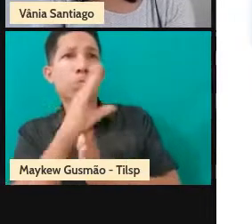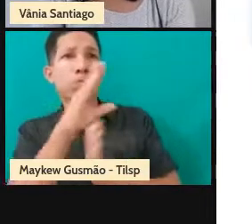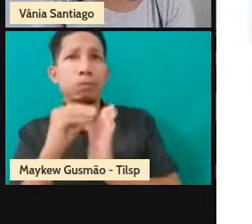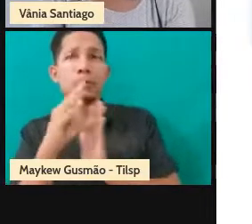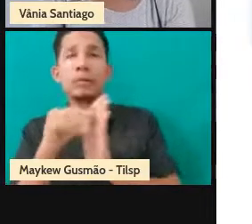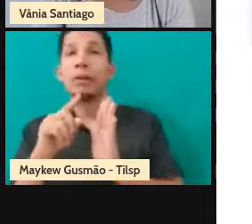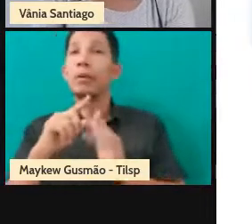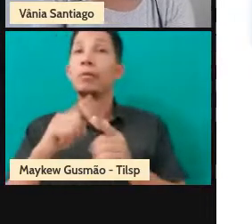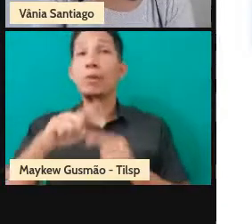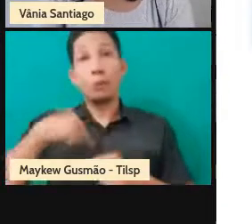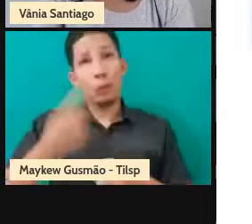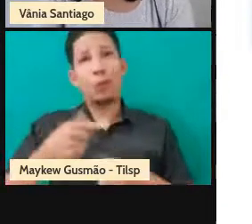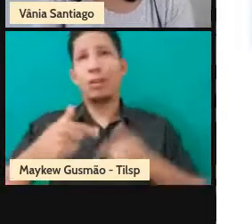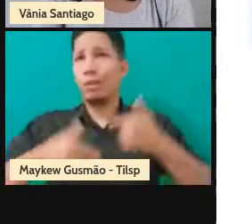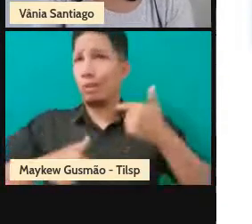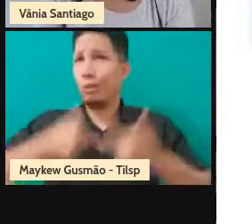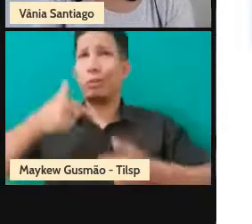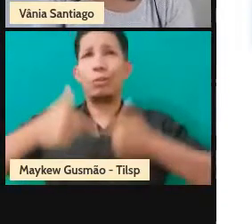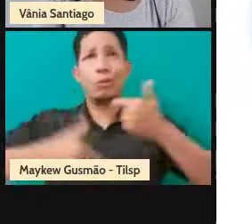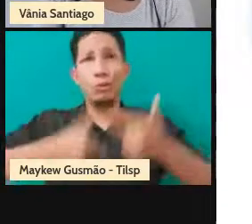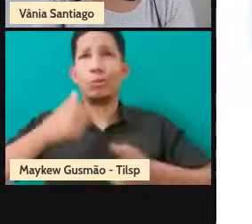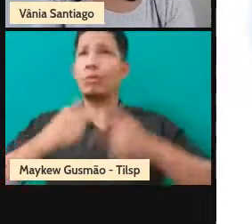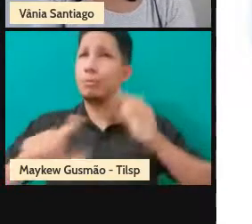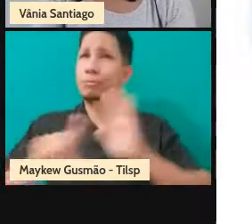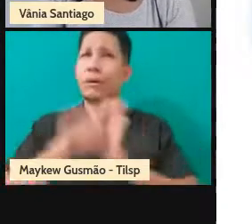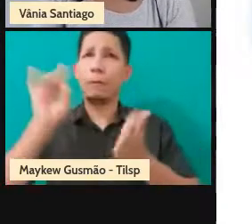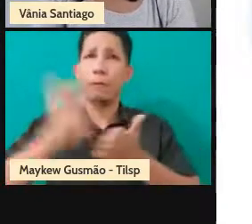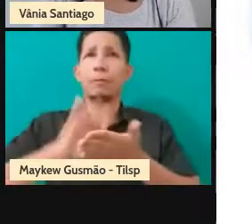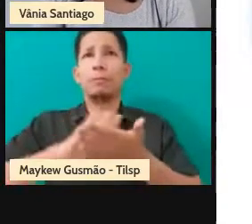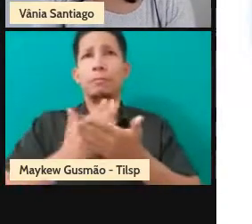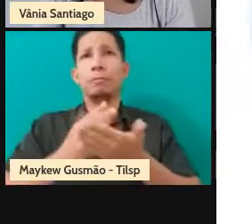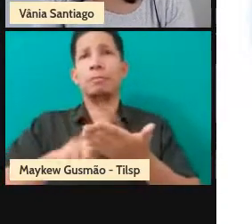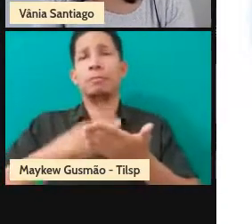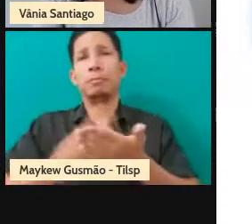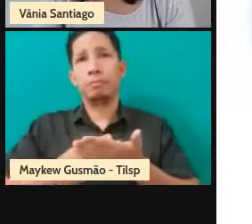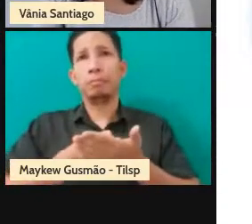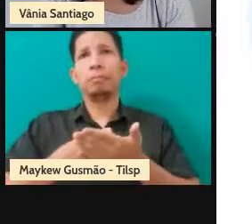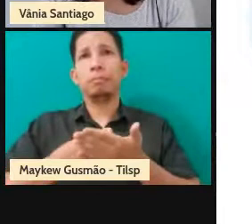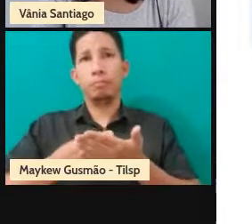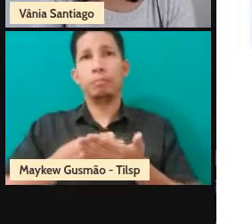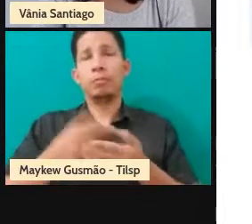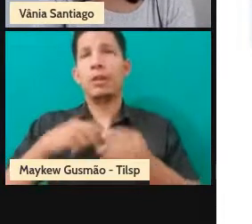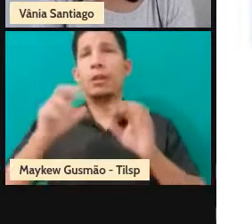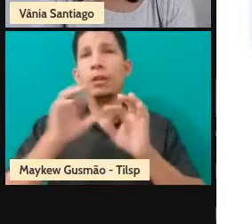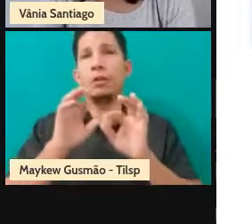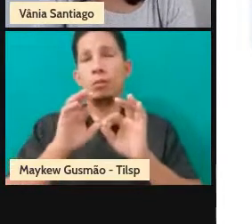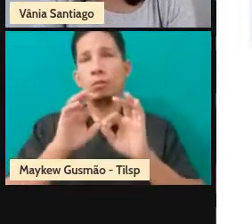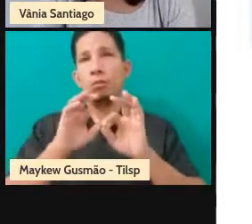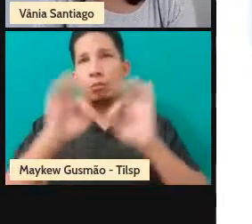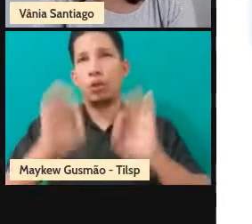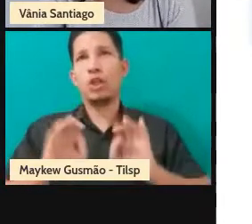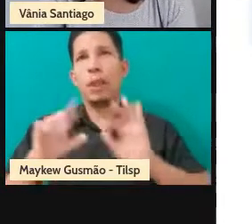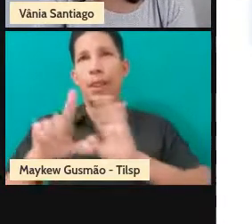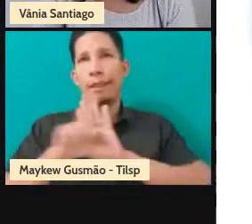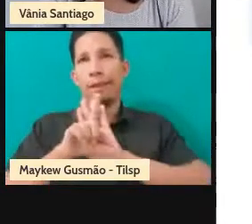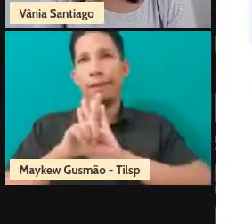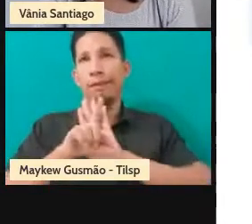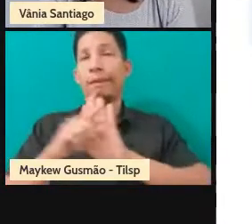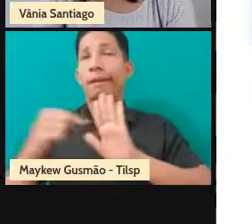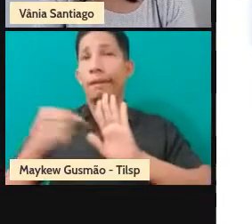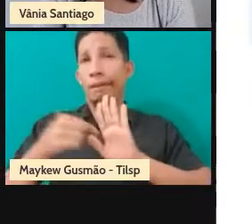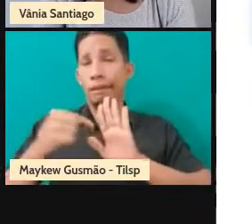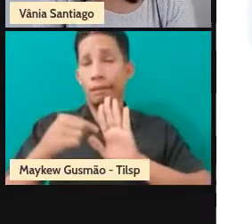pleiteia a regulamentação do tradutor e intérprete de língua de sinais a partir do projeto de lei que ainda está